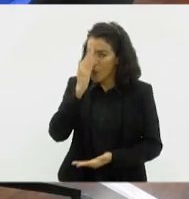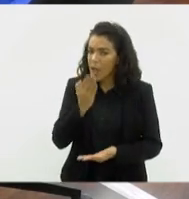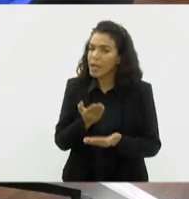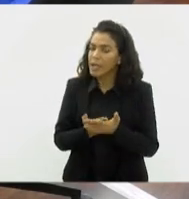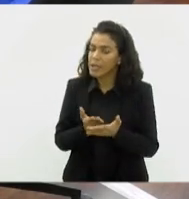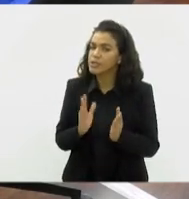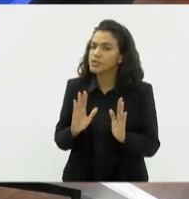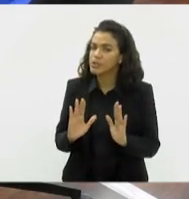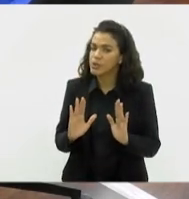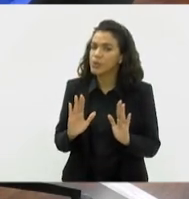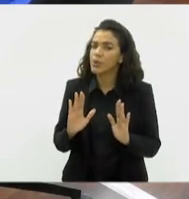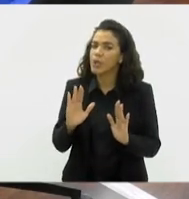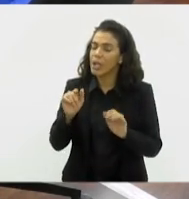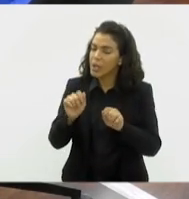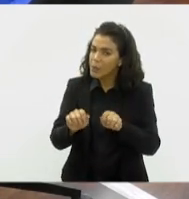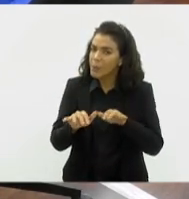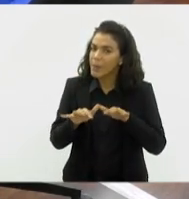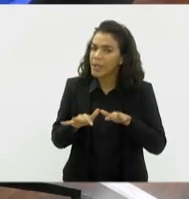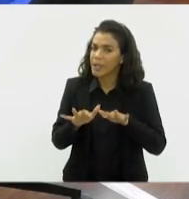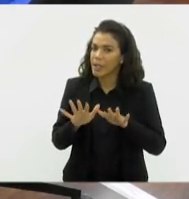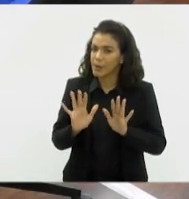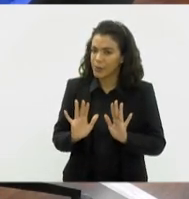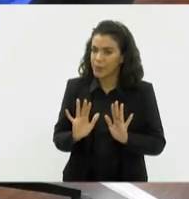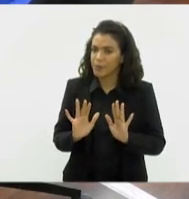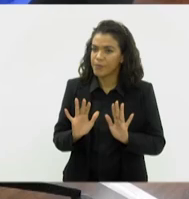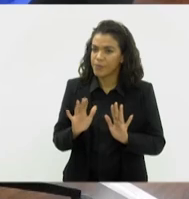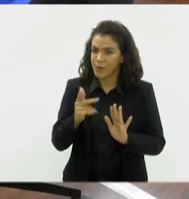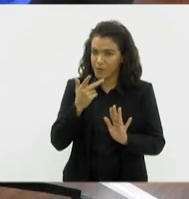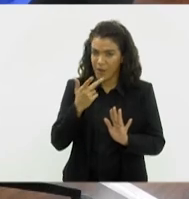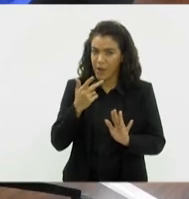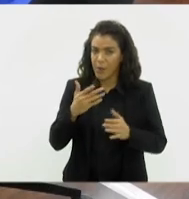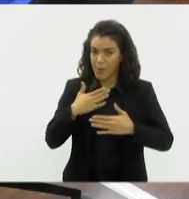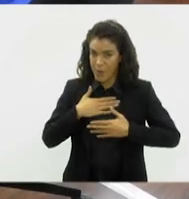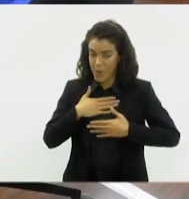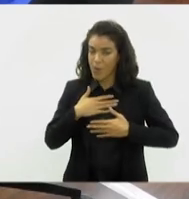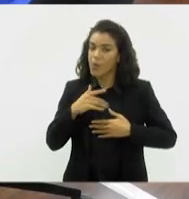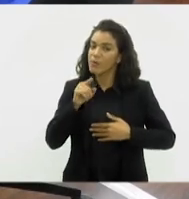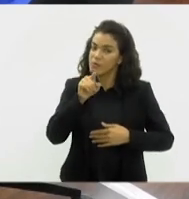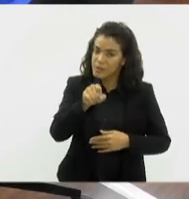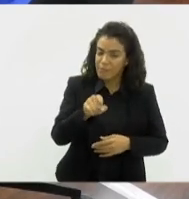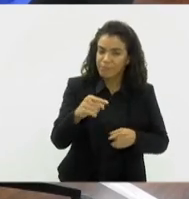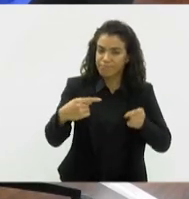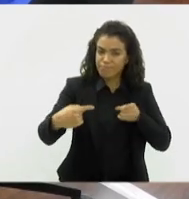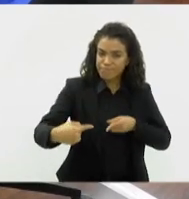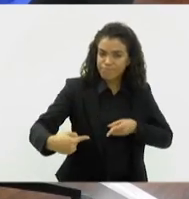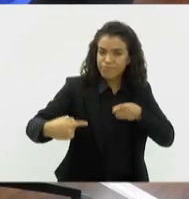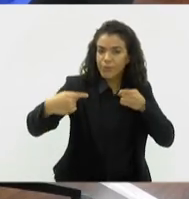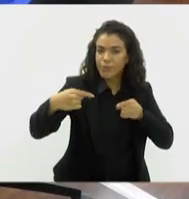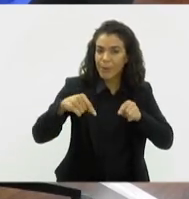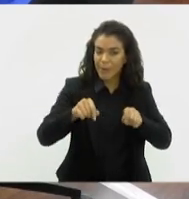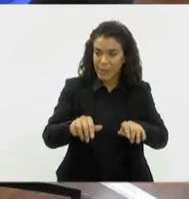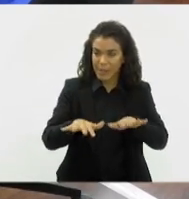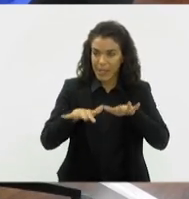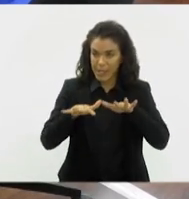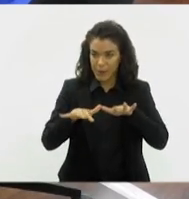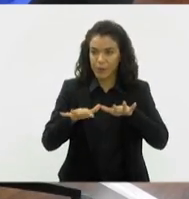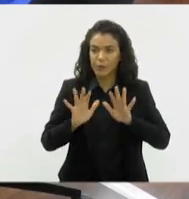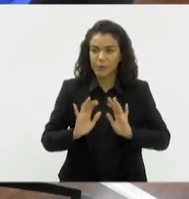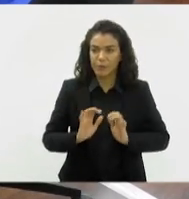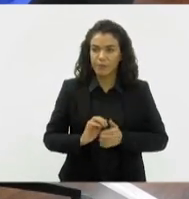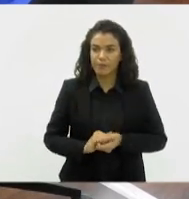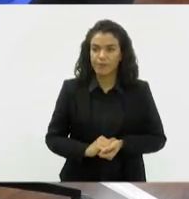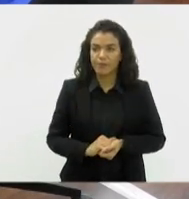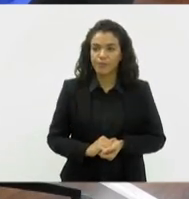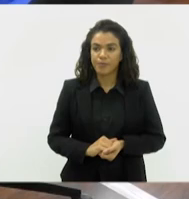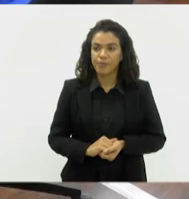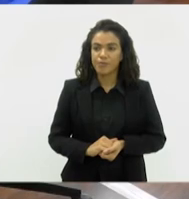fazer e do meu presidente. Eu falo de Vossa Excelência, Vossa Excelência fala do meu, mas acredito que é um debate para plenário. Perfeito. Vossa Excelência que veio para o fórum